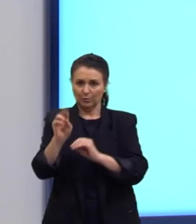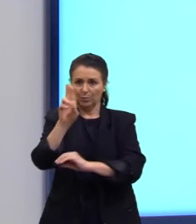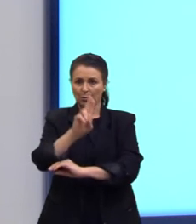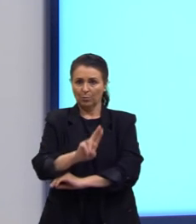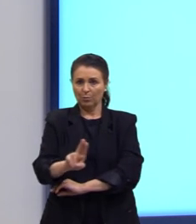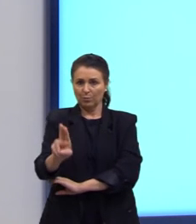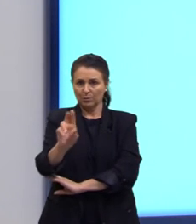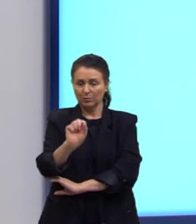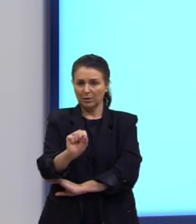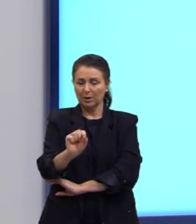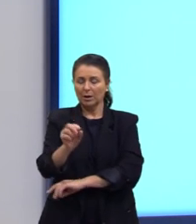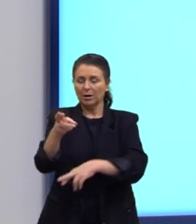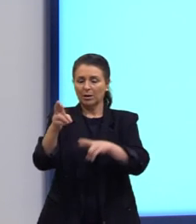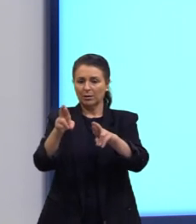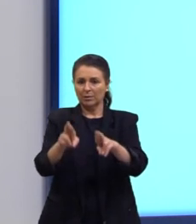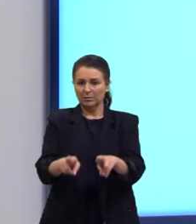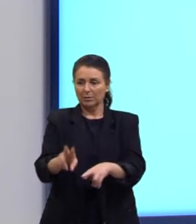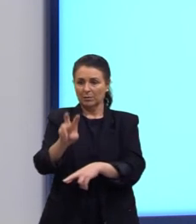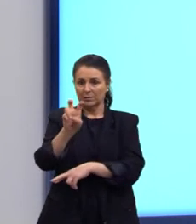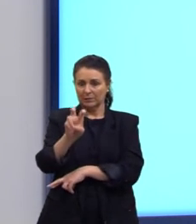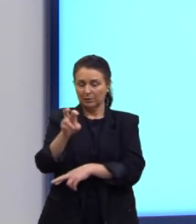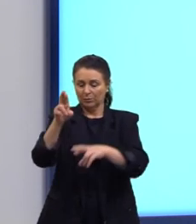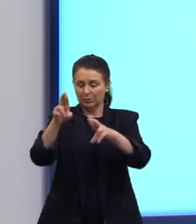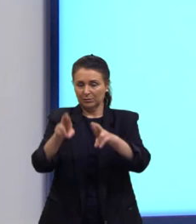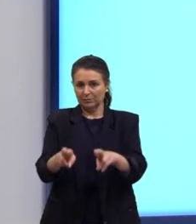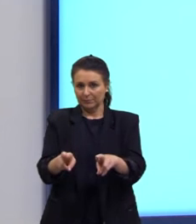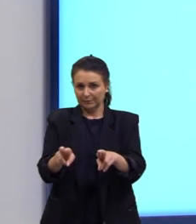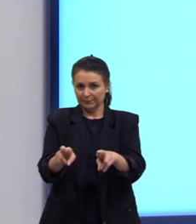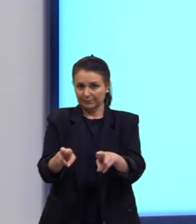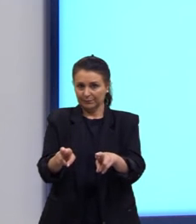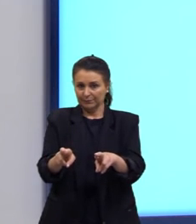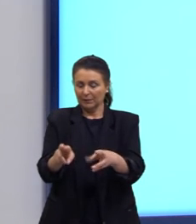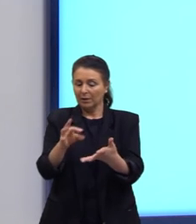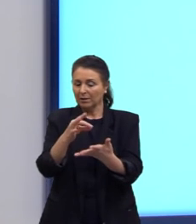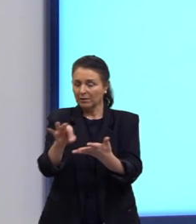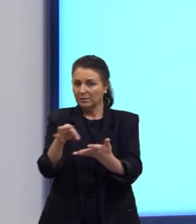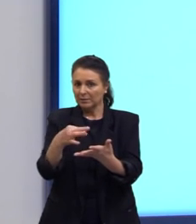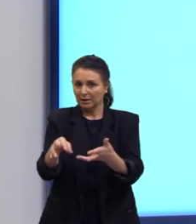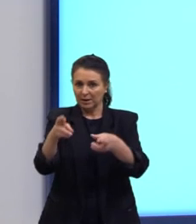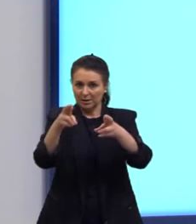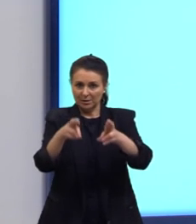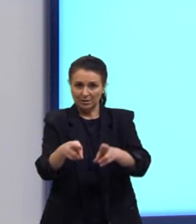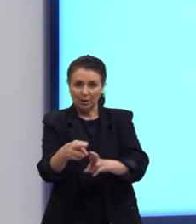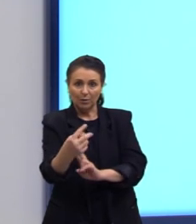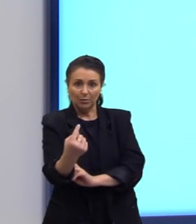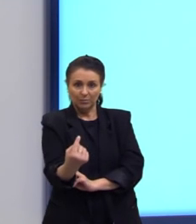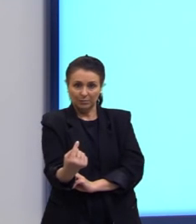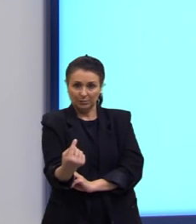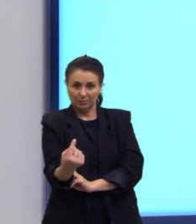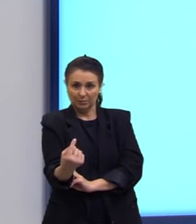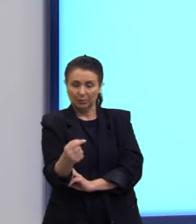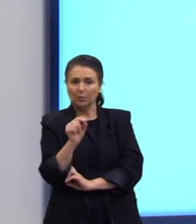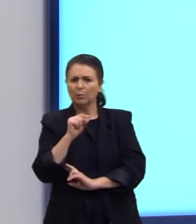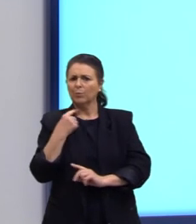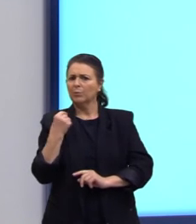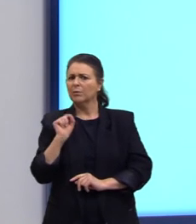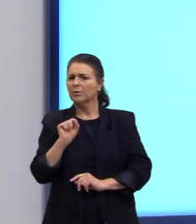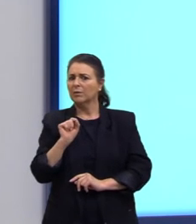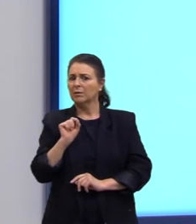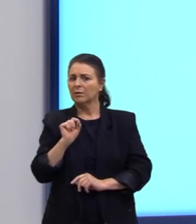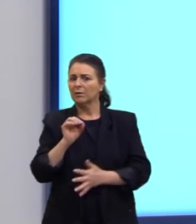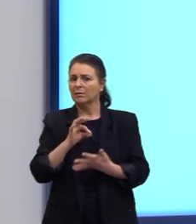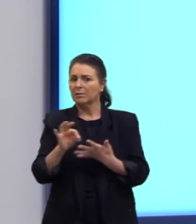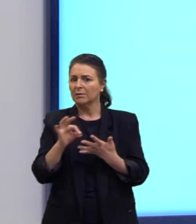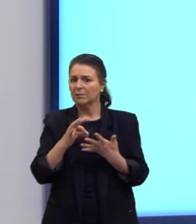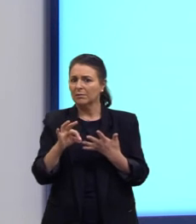as regiões as cinco regiões aqui eu destaquei a região 1 o que que eu destaquei aqui na verdade